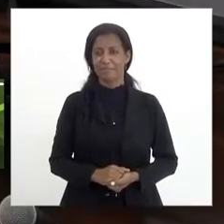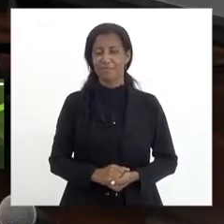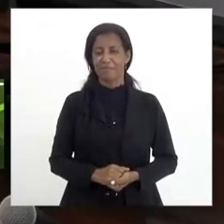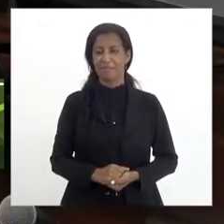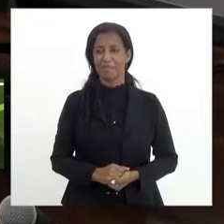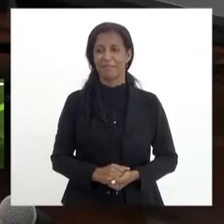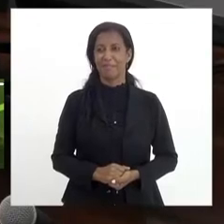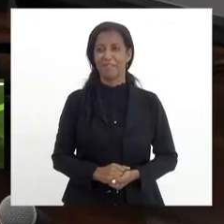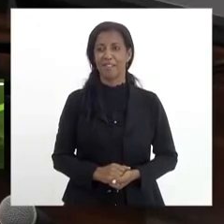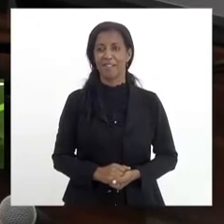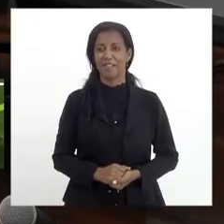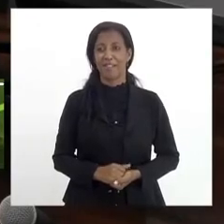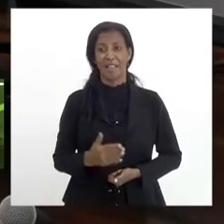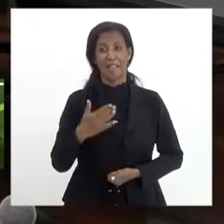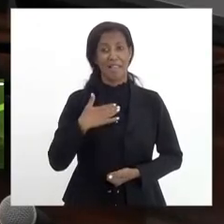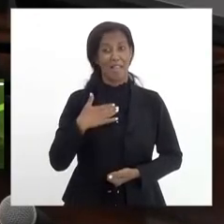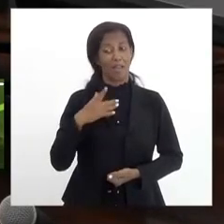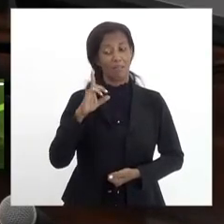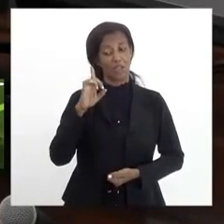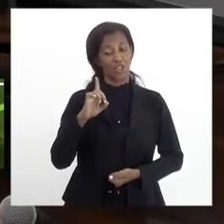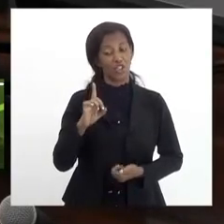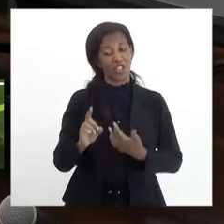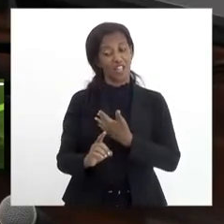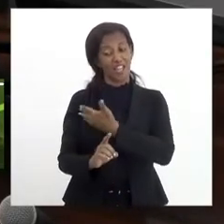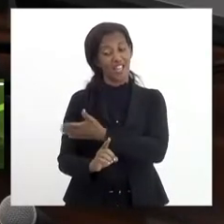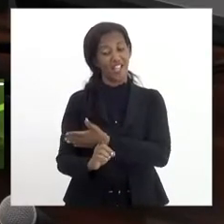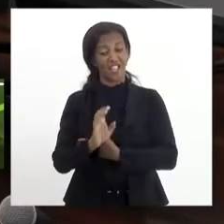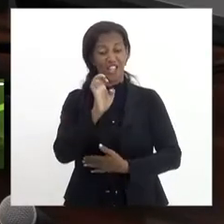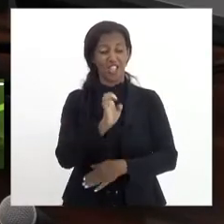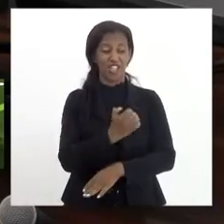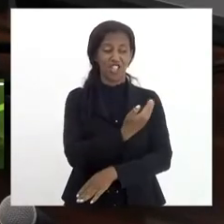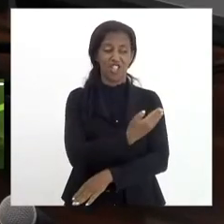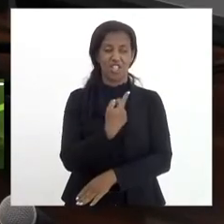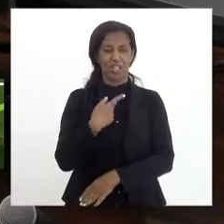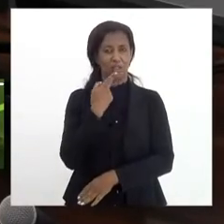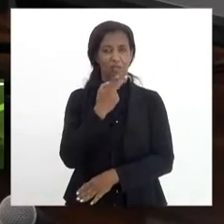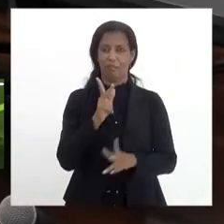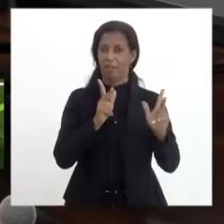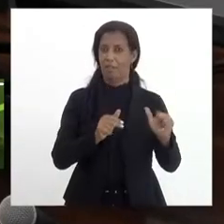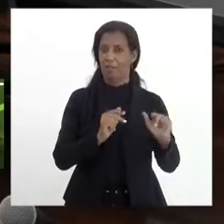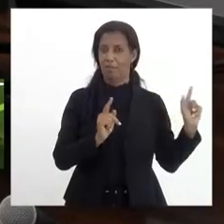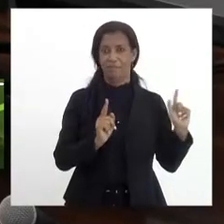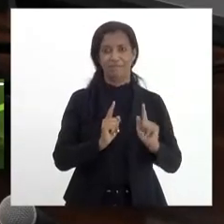E a direita e não a esquerda. Né? Não, até porque aqui do lado esquerdo eu não vou falar a mesma coisa. Né?